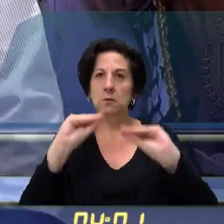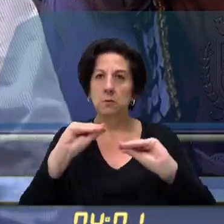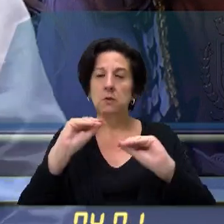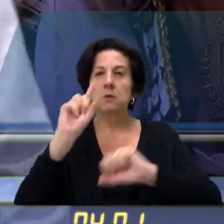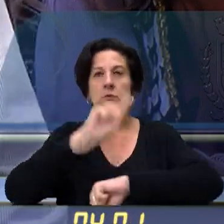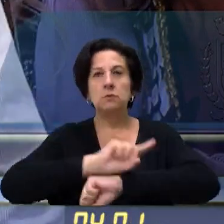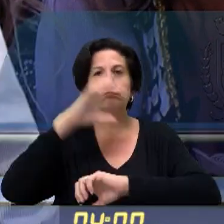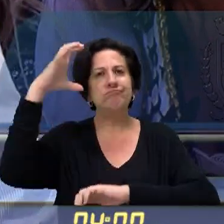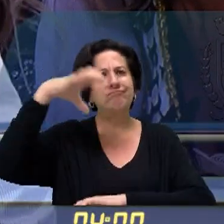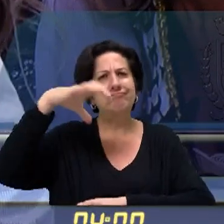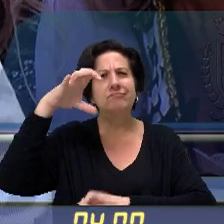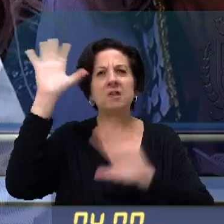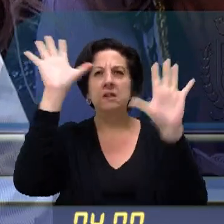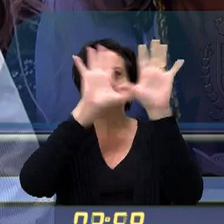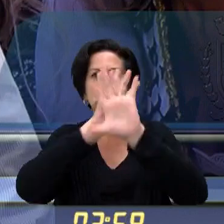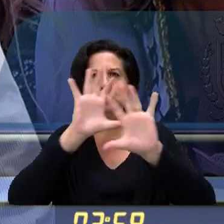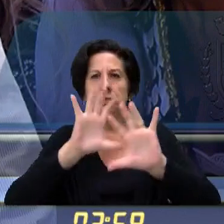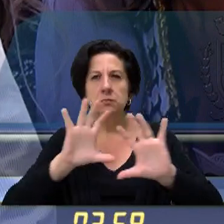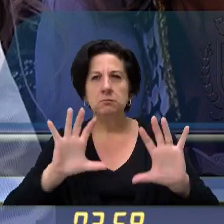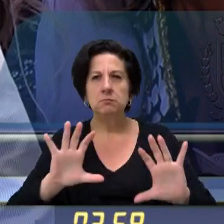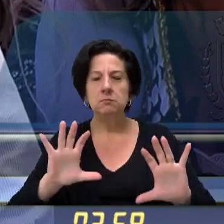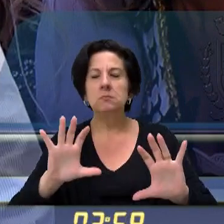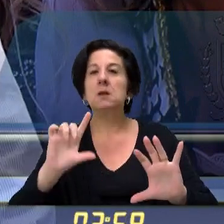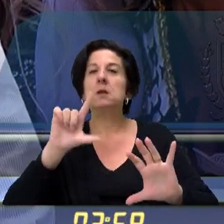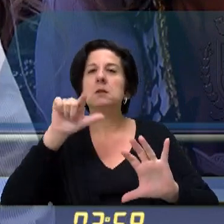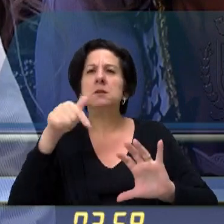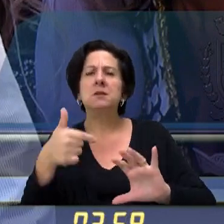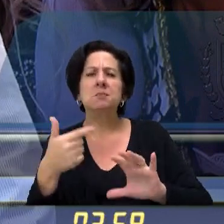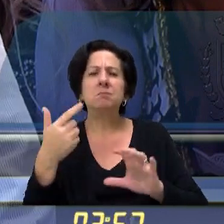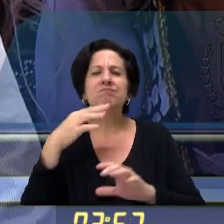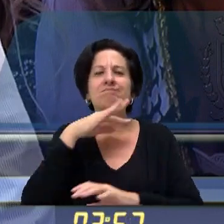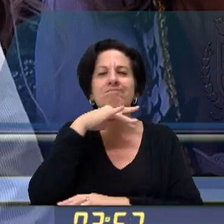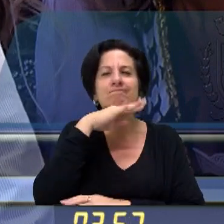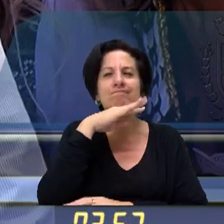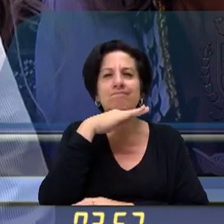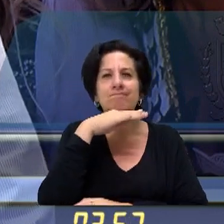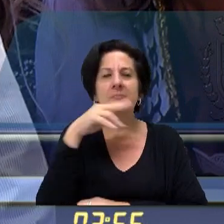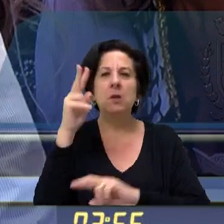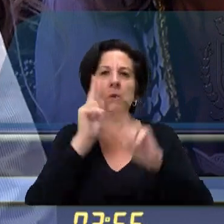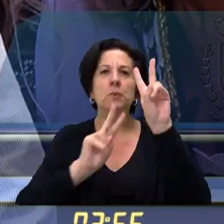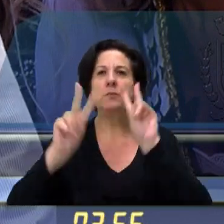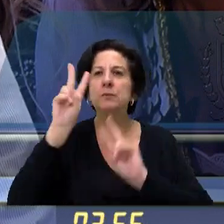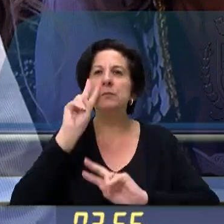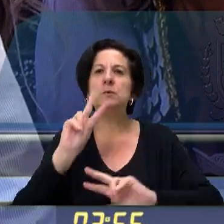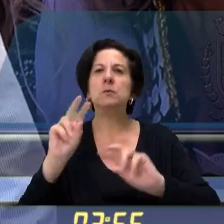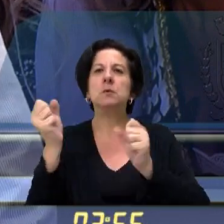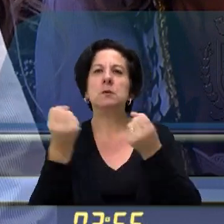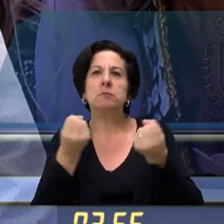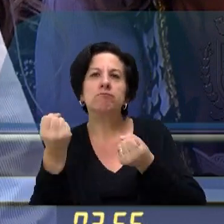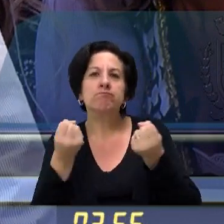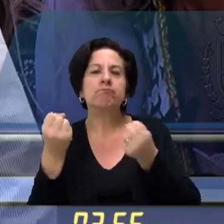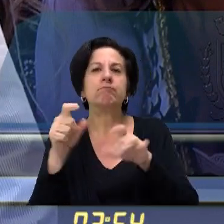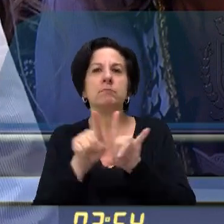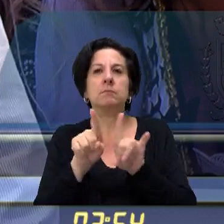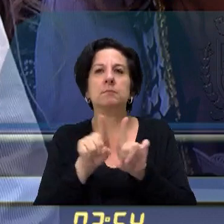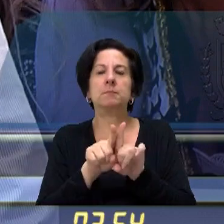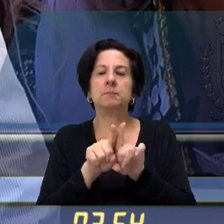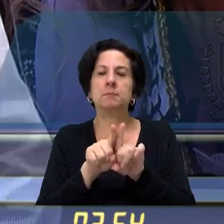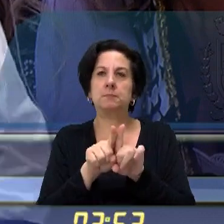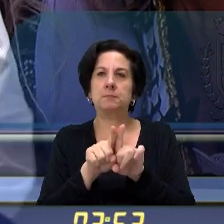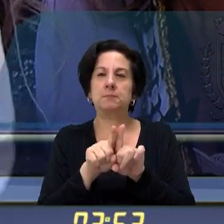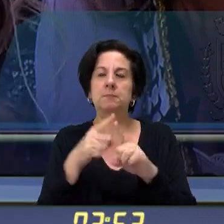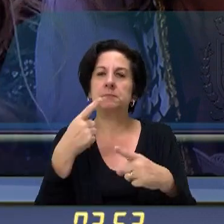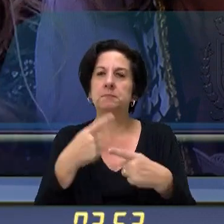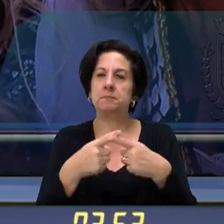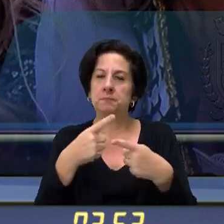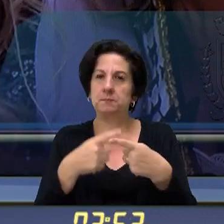de chuva e sereno, daqui a pouco fica bem ruim de transitar, fica ruim a visibilidade,